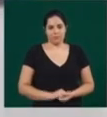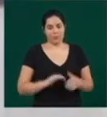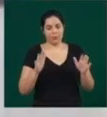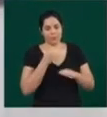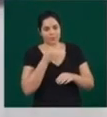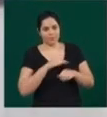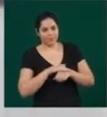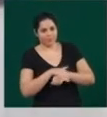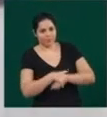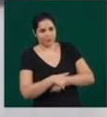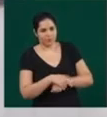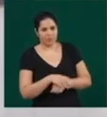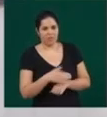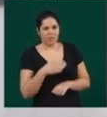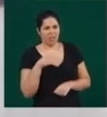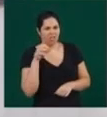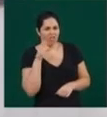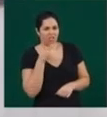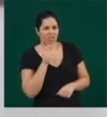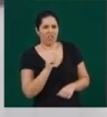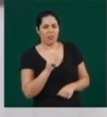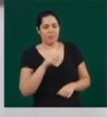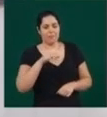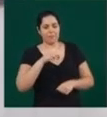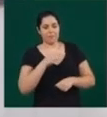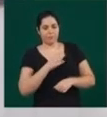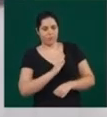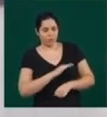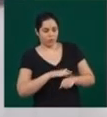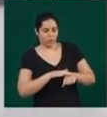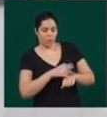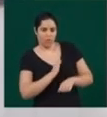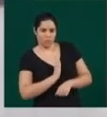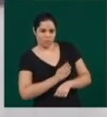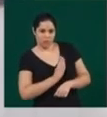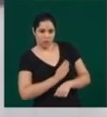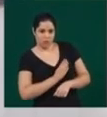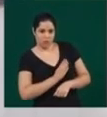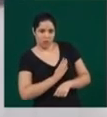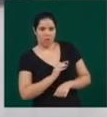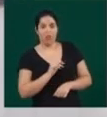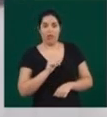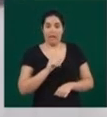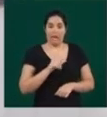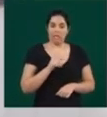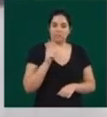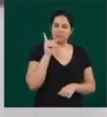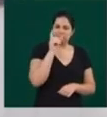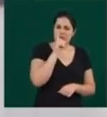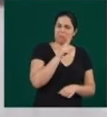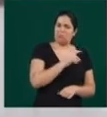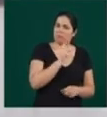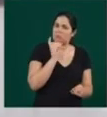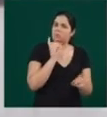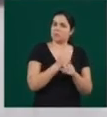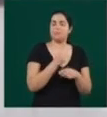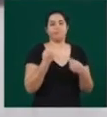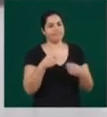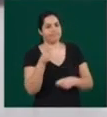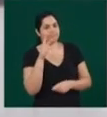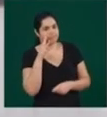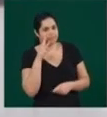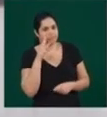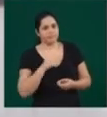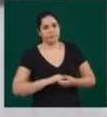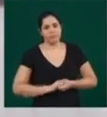Olá, boa noite. Você já ouviu falar em miocardiopatia periparto? É uma doença relativamente rara, mas que precisa de atenção, pois